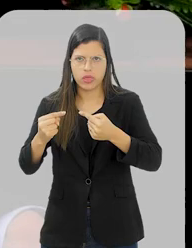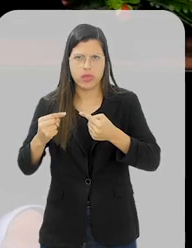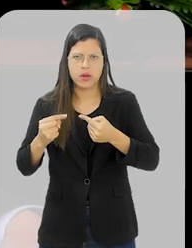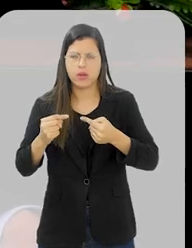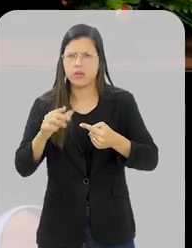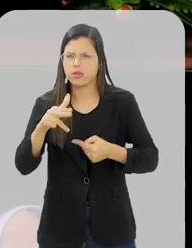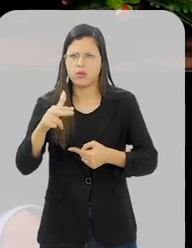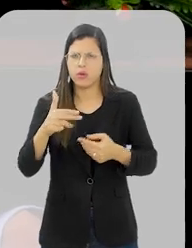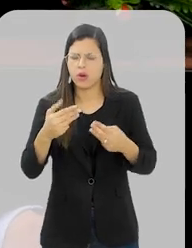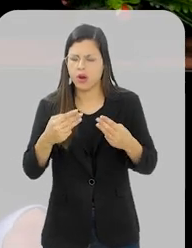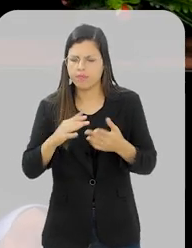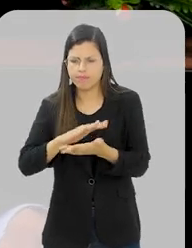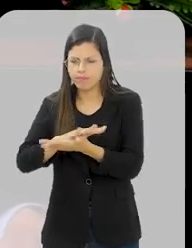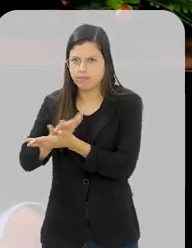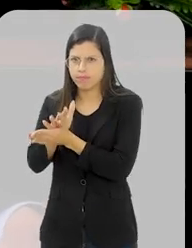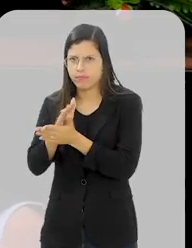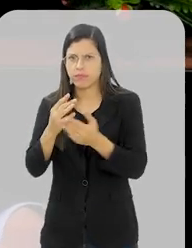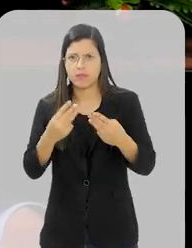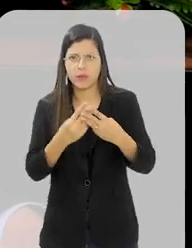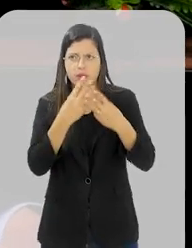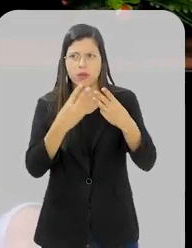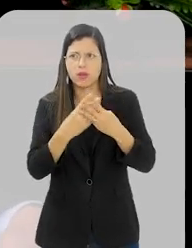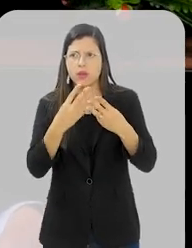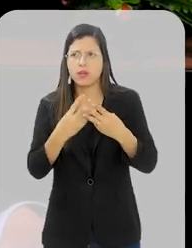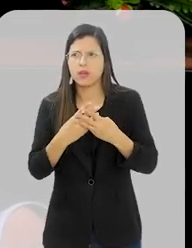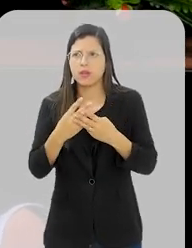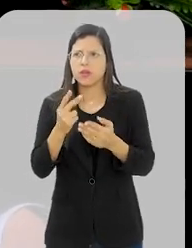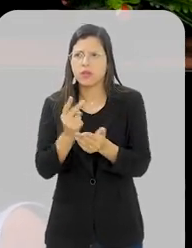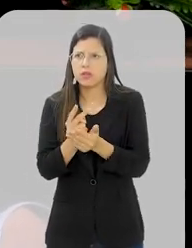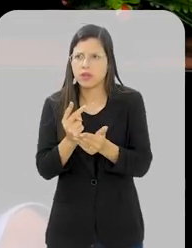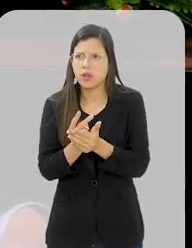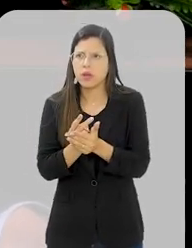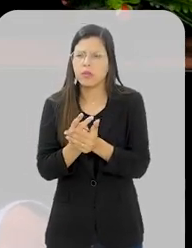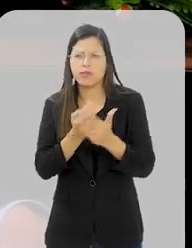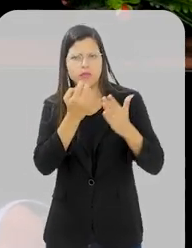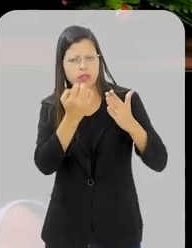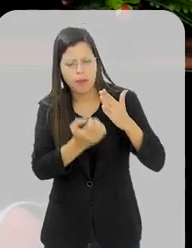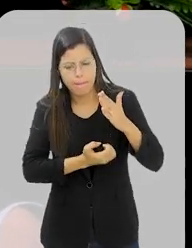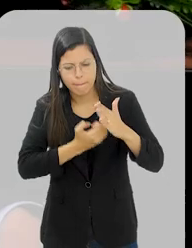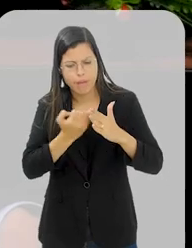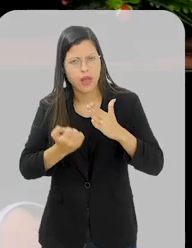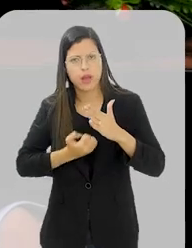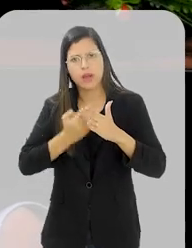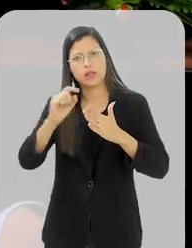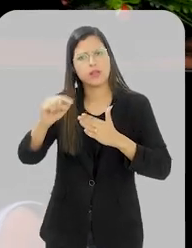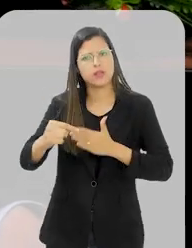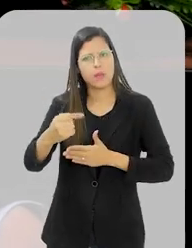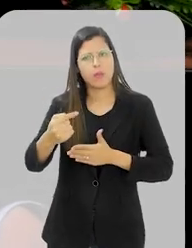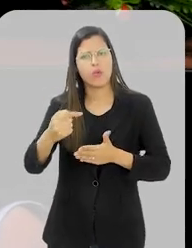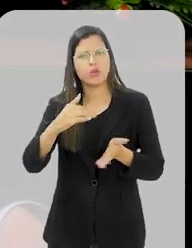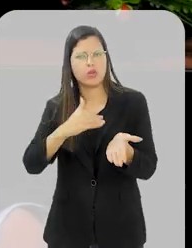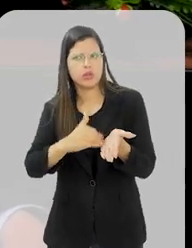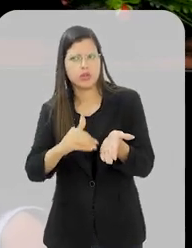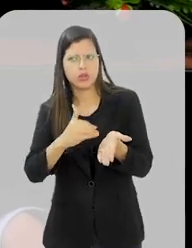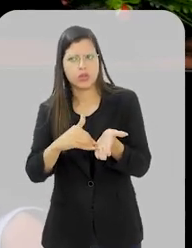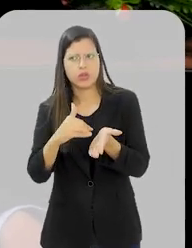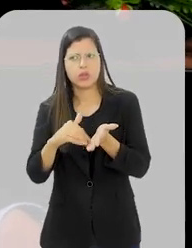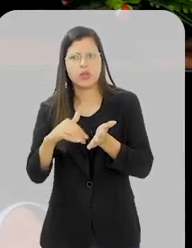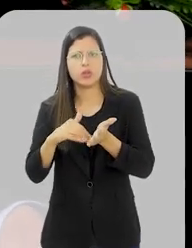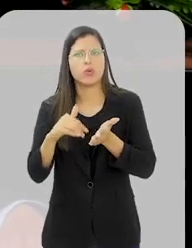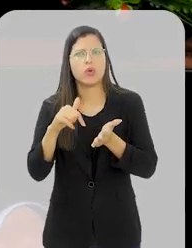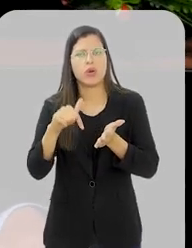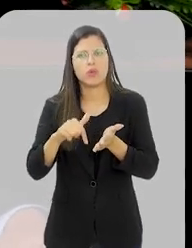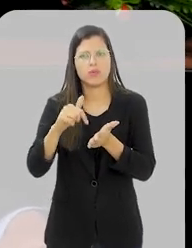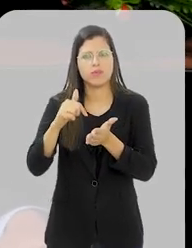em todos os lugares que eu fui aceito como empregado dentro do grupo mesb depois no meu escritório defendendo eh as empresas